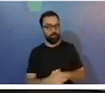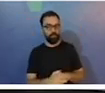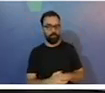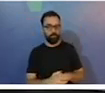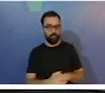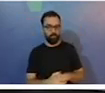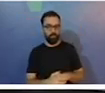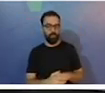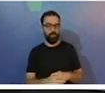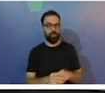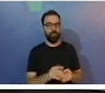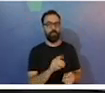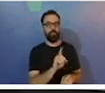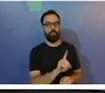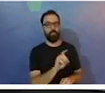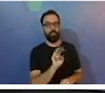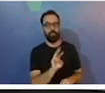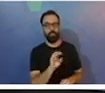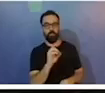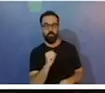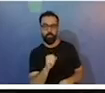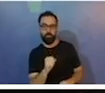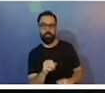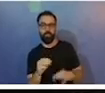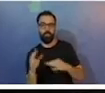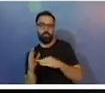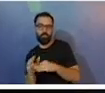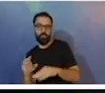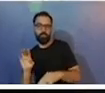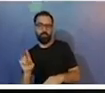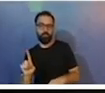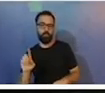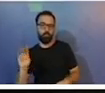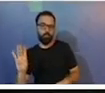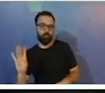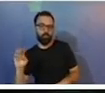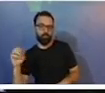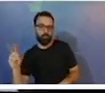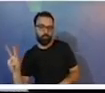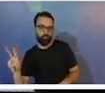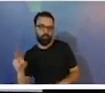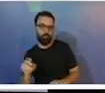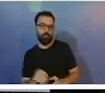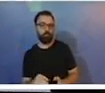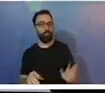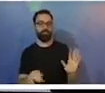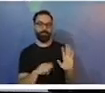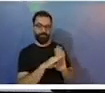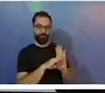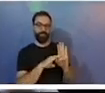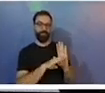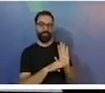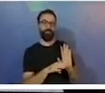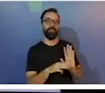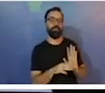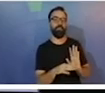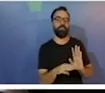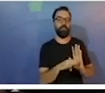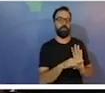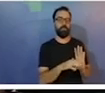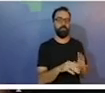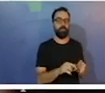fazer da página 138 até a página 142. Nossa rotina: aprender